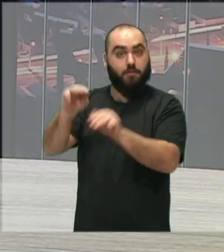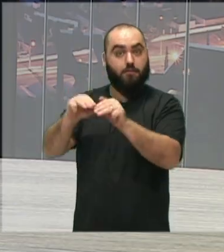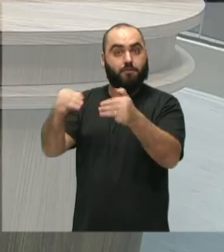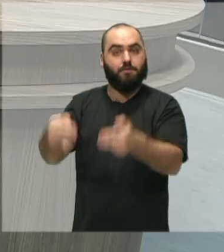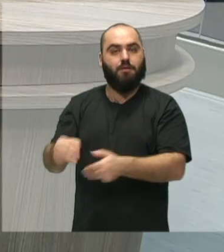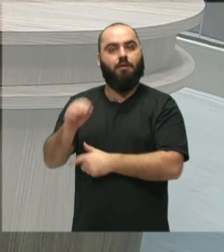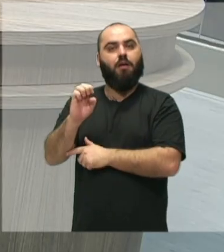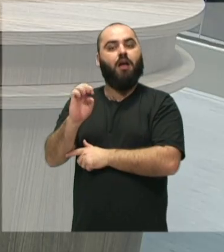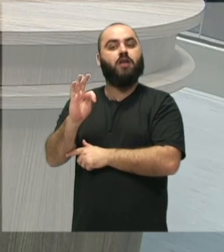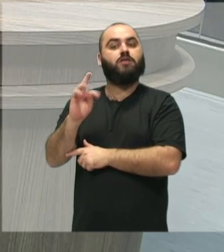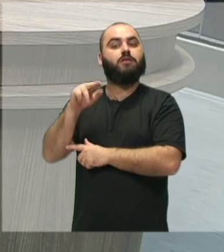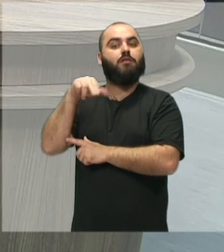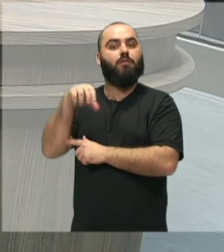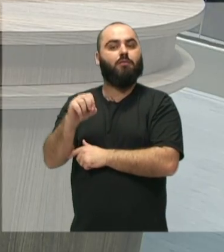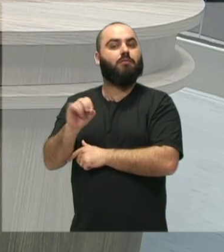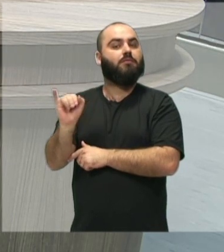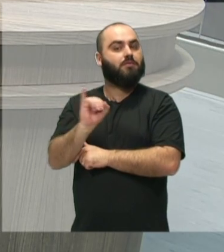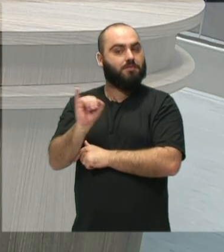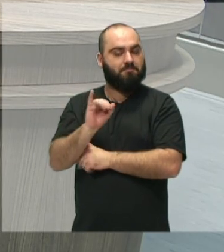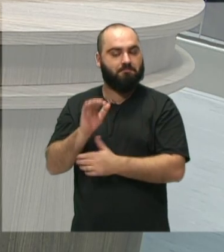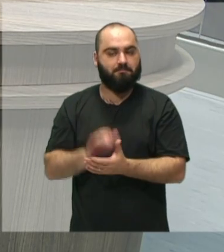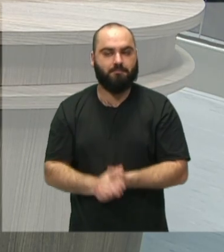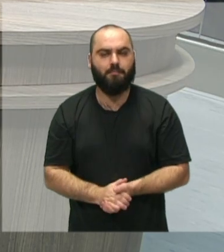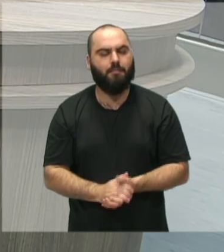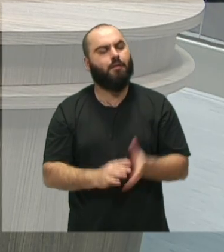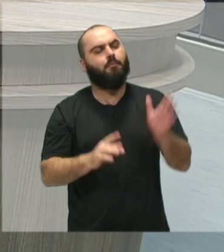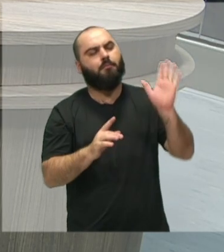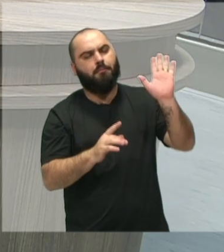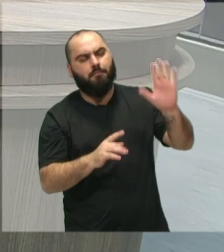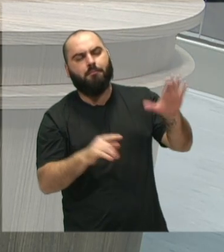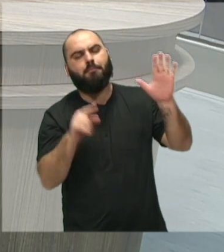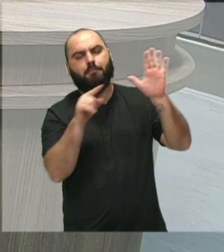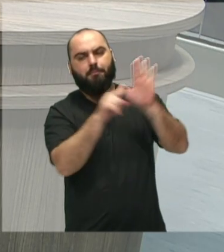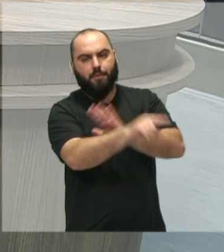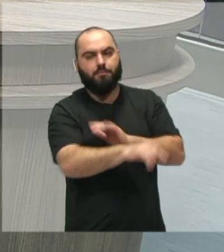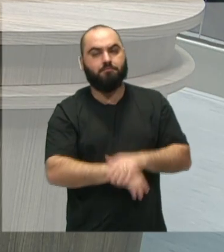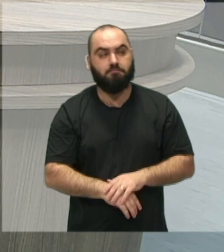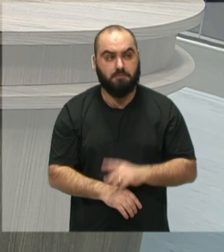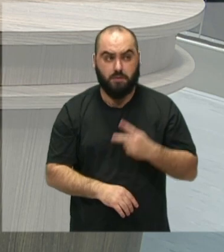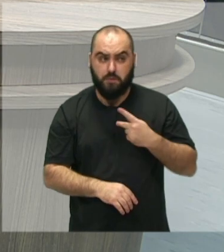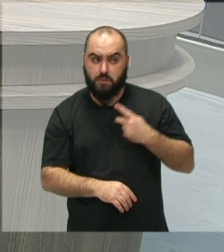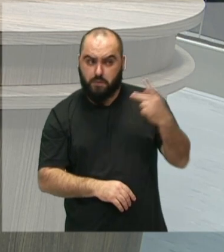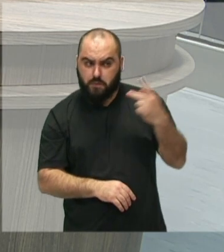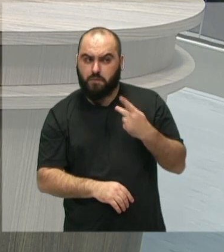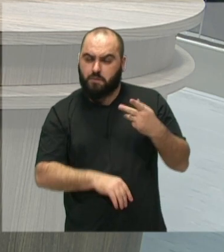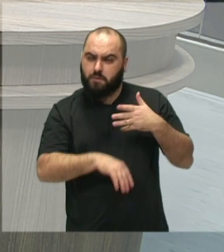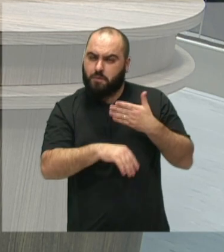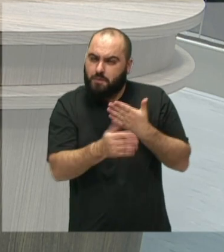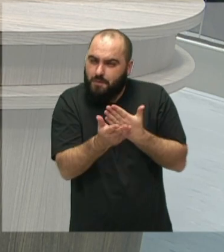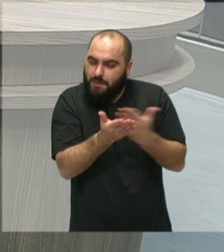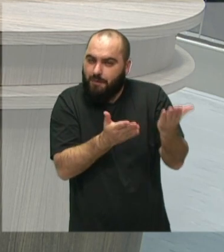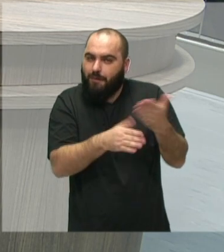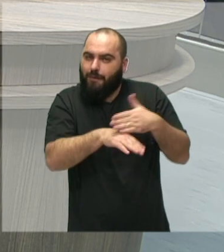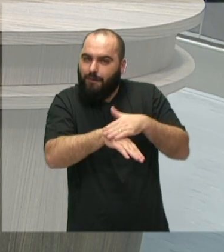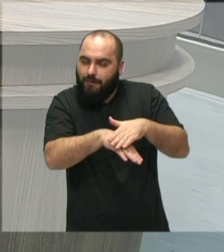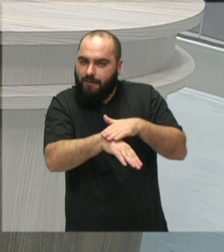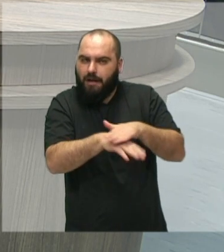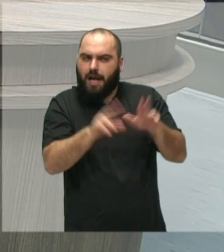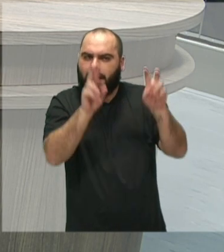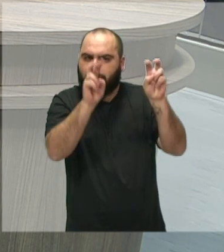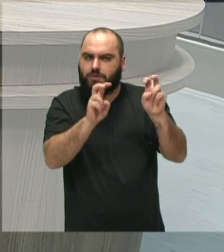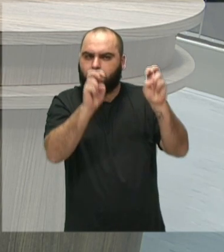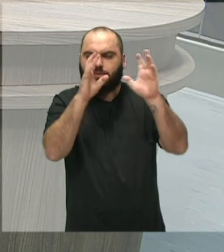Itajaí. Daniele, a gente até começou a tocar, né, nesse ponto, né, de todas